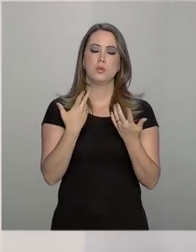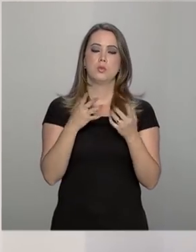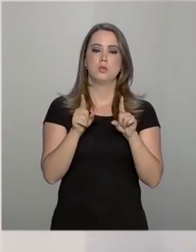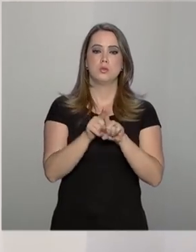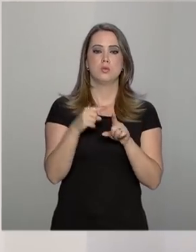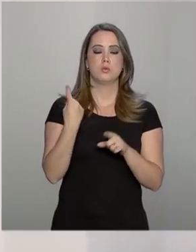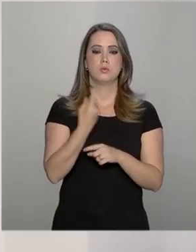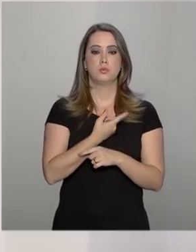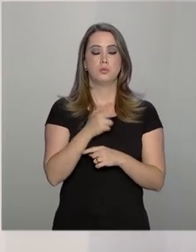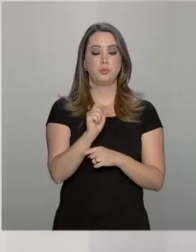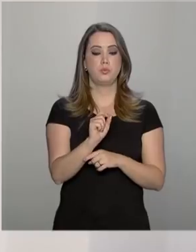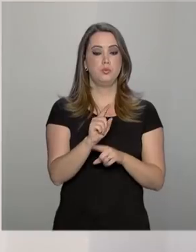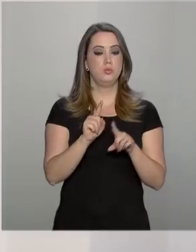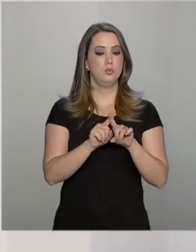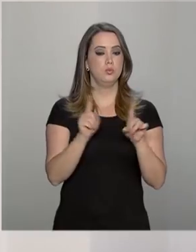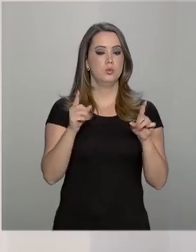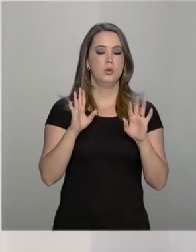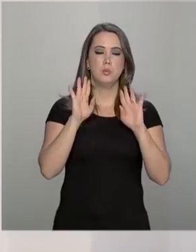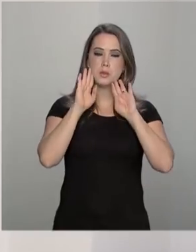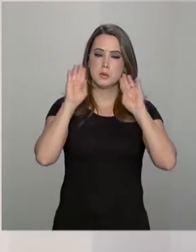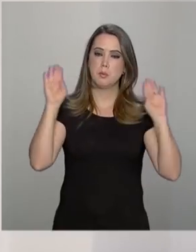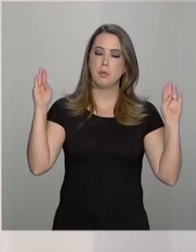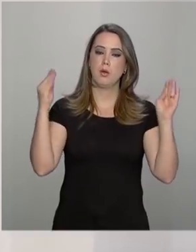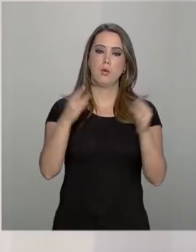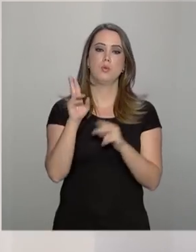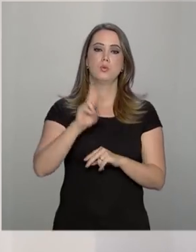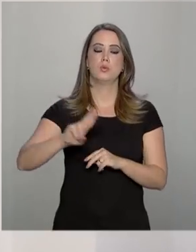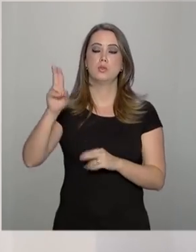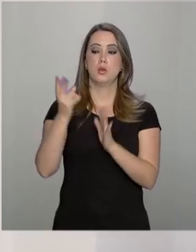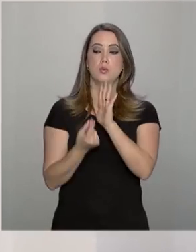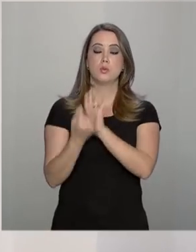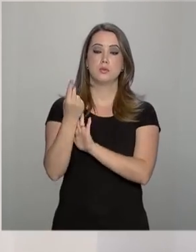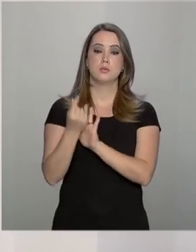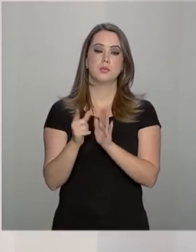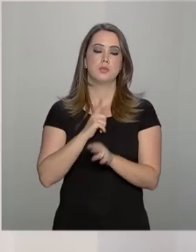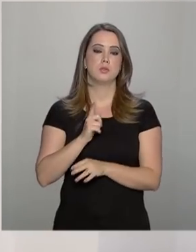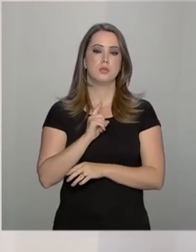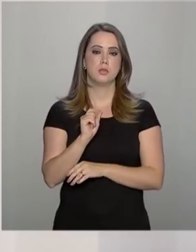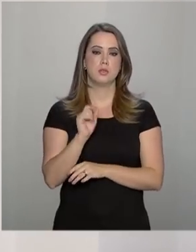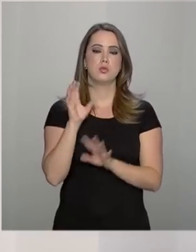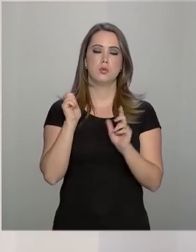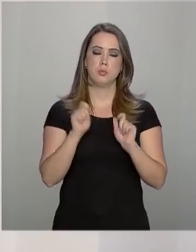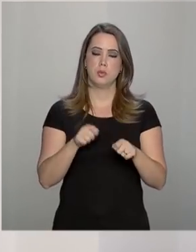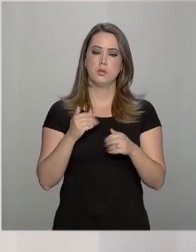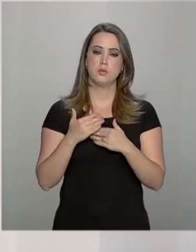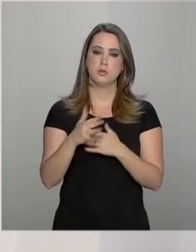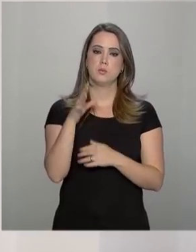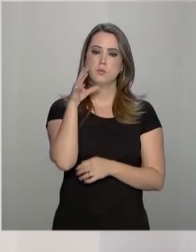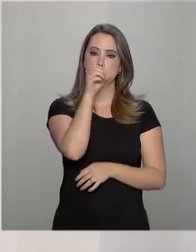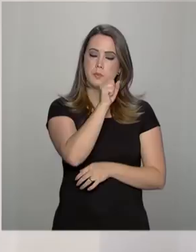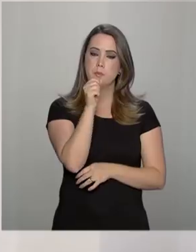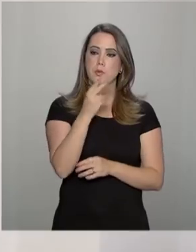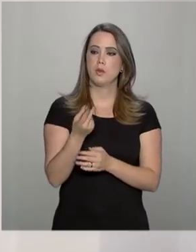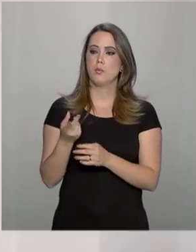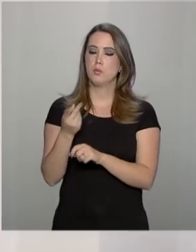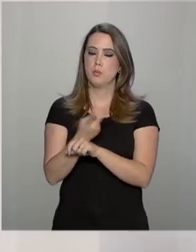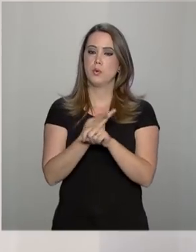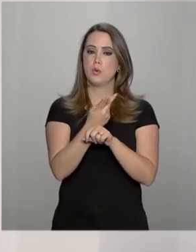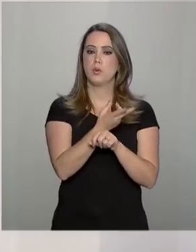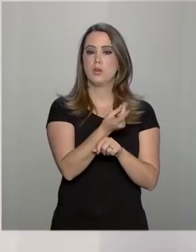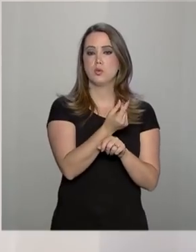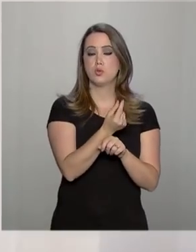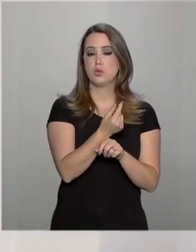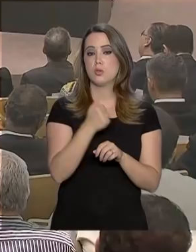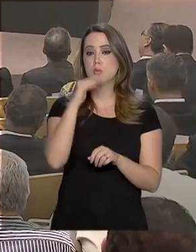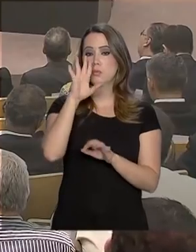mais sobre Nossa ingerência vamos priorizar usar o orçamento existente tão logo seja possível e correr atrás do recurso adicional para poder